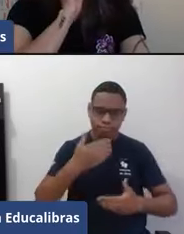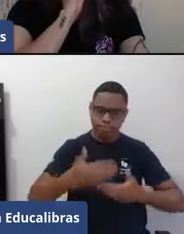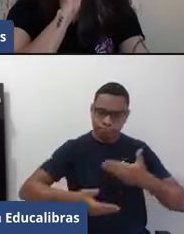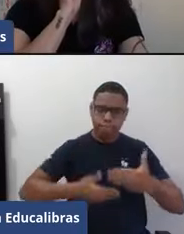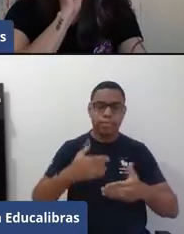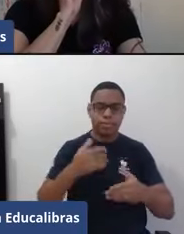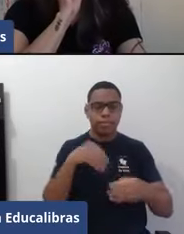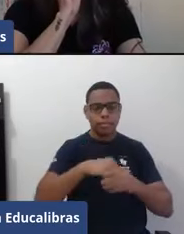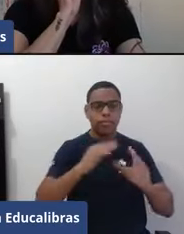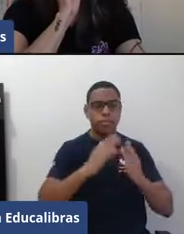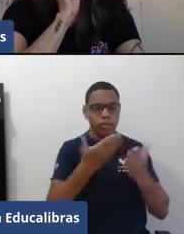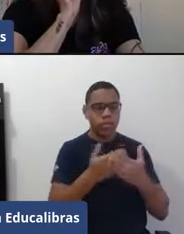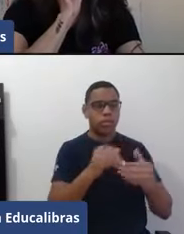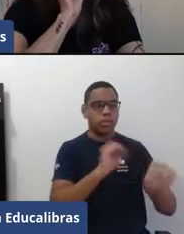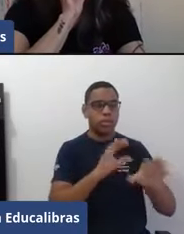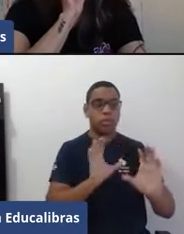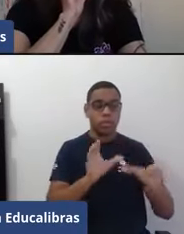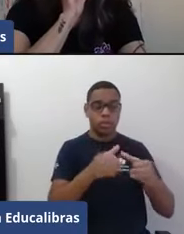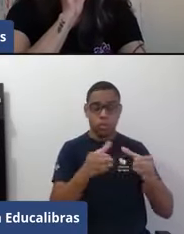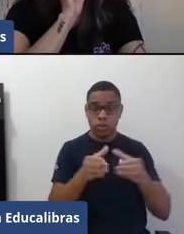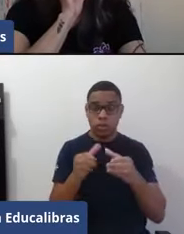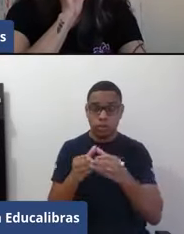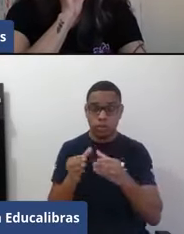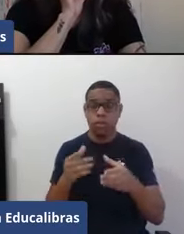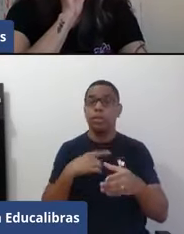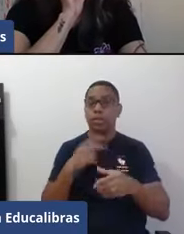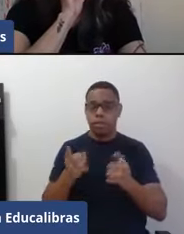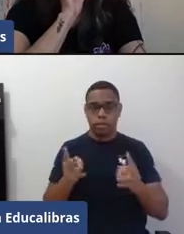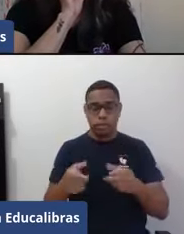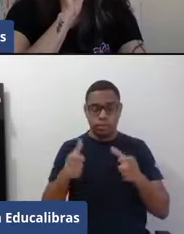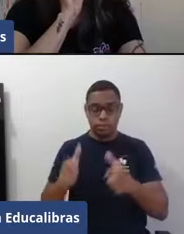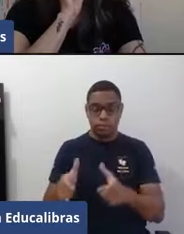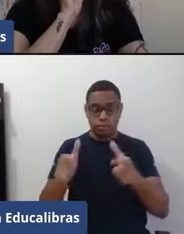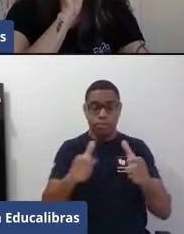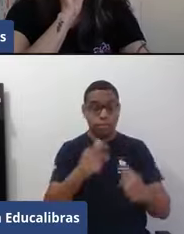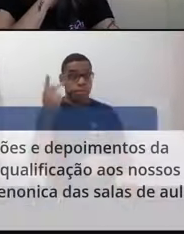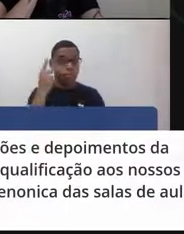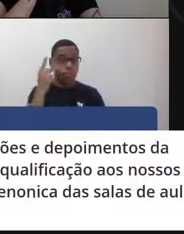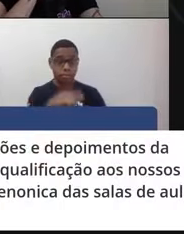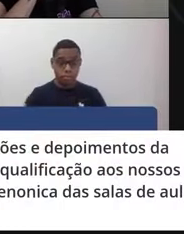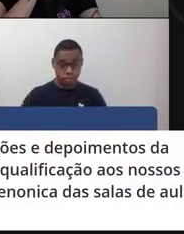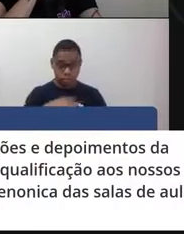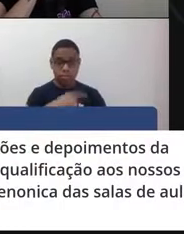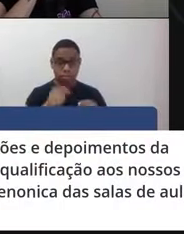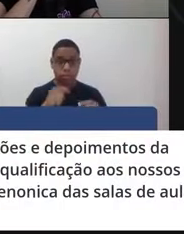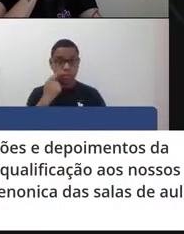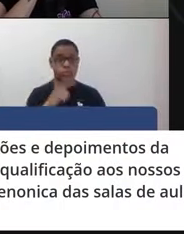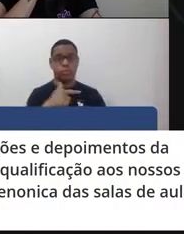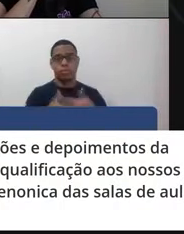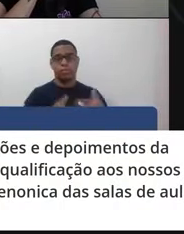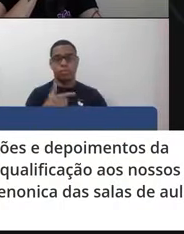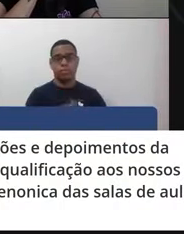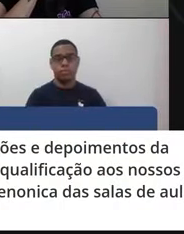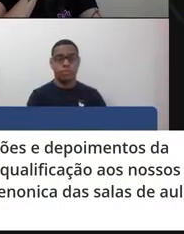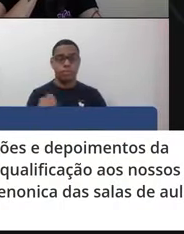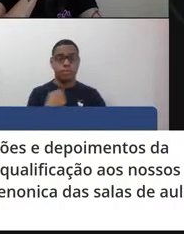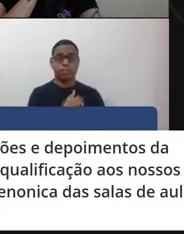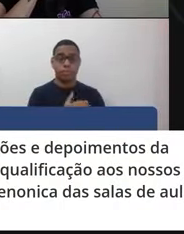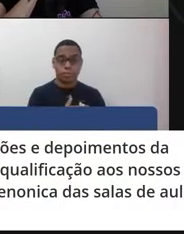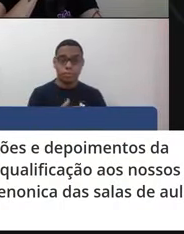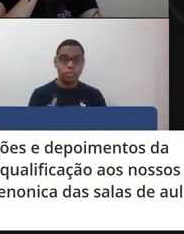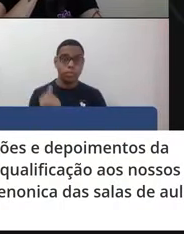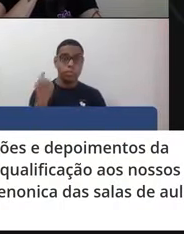nas escolas. Esses grupos têm que ser simultâneos em toda a região de São Paulo, para poder fazer esse trabalho. Nós começamos um trabalho